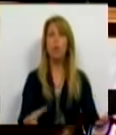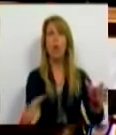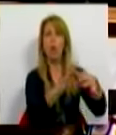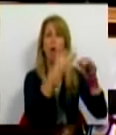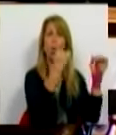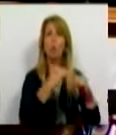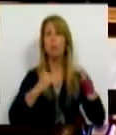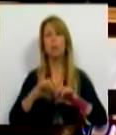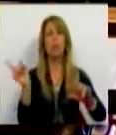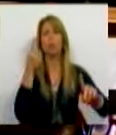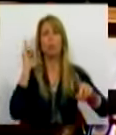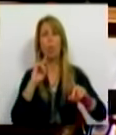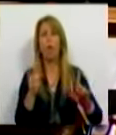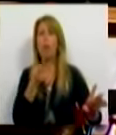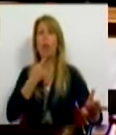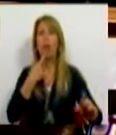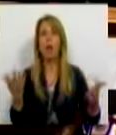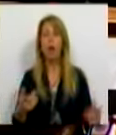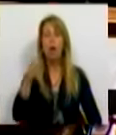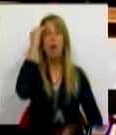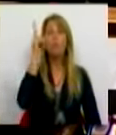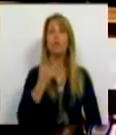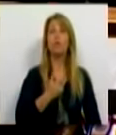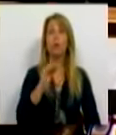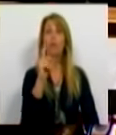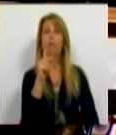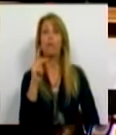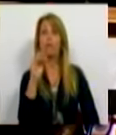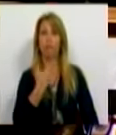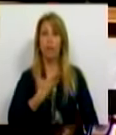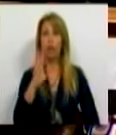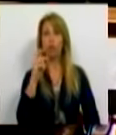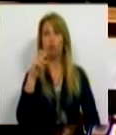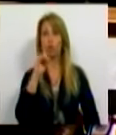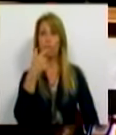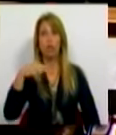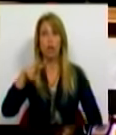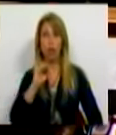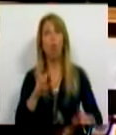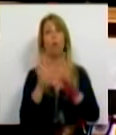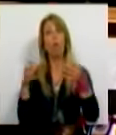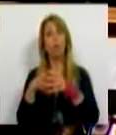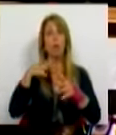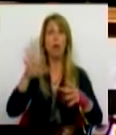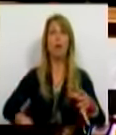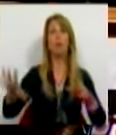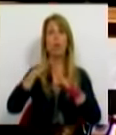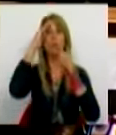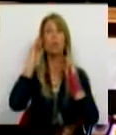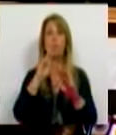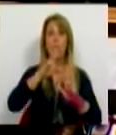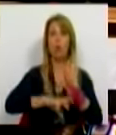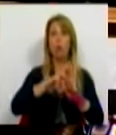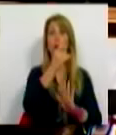demagogia. O professor David Justino, Presidente do Conselho Nacional de Educação, na introdução ao relatório Estado de Educação 2014, apresentado